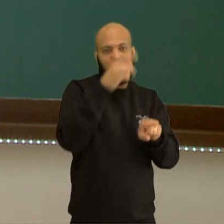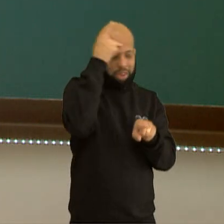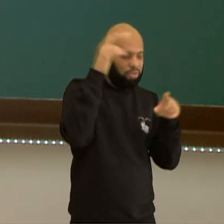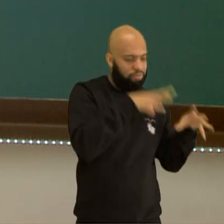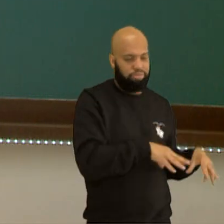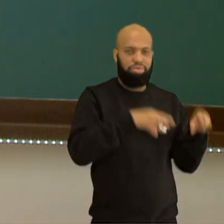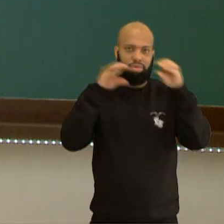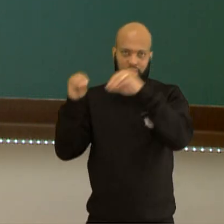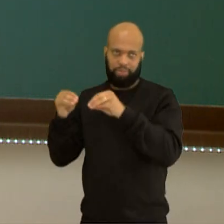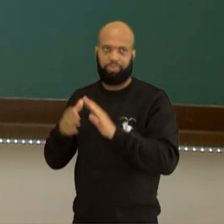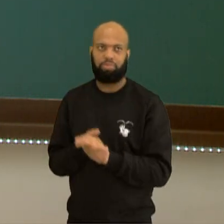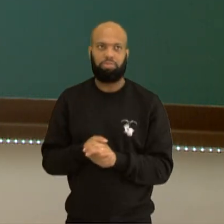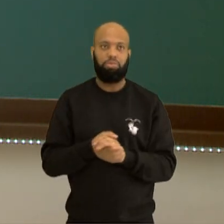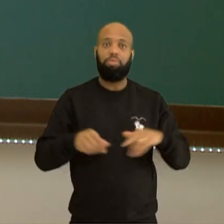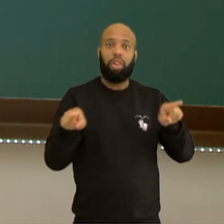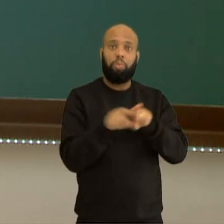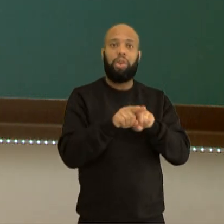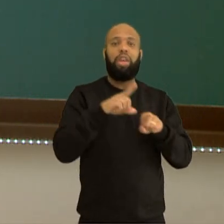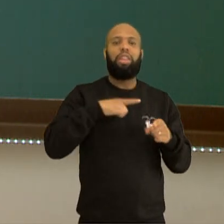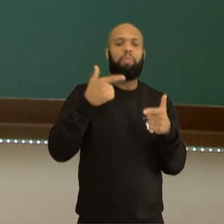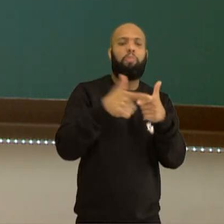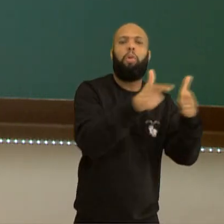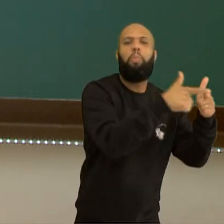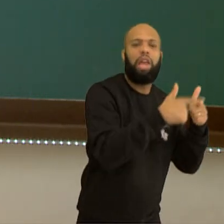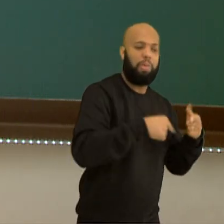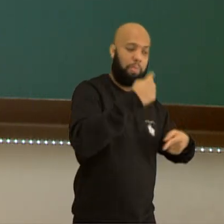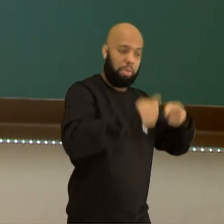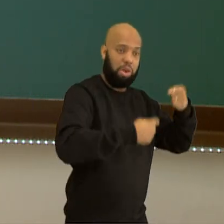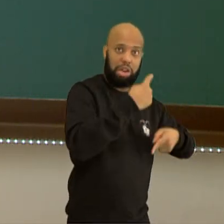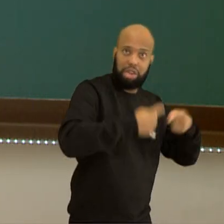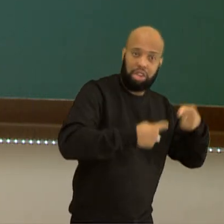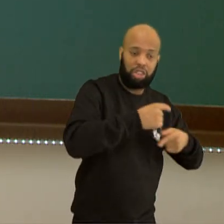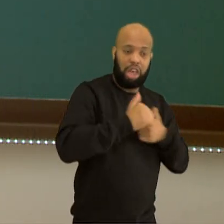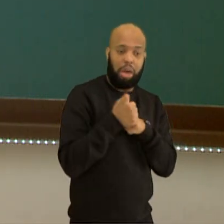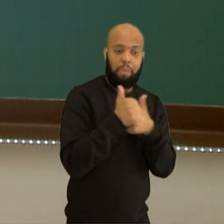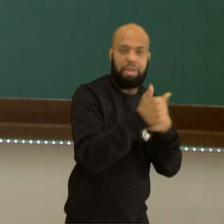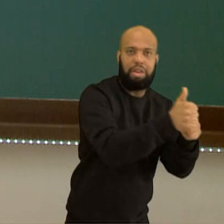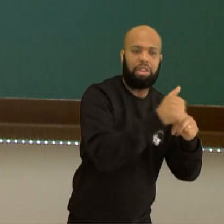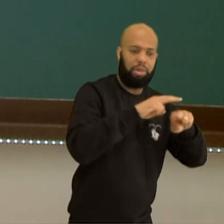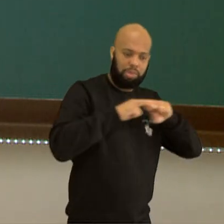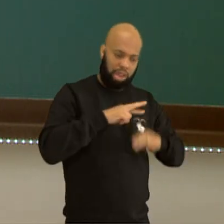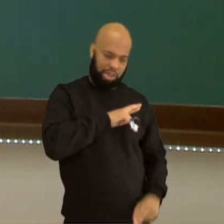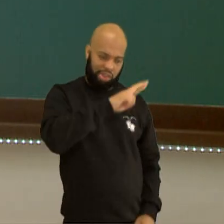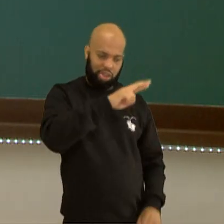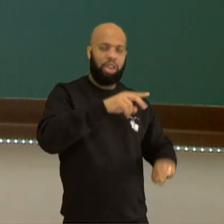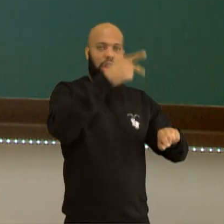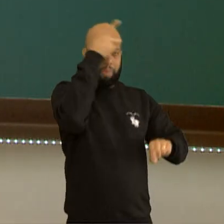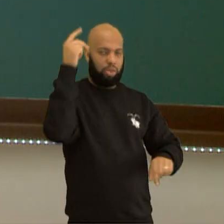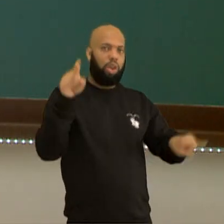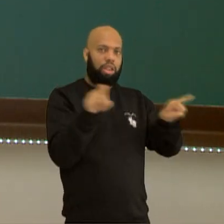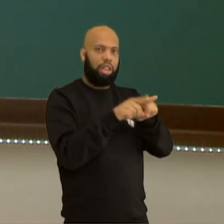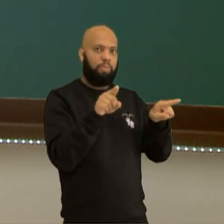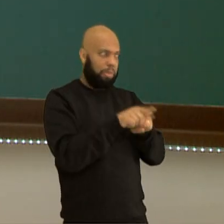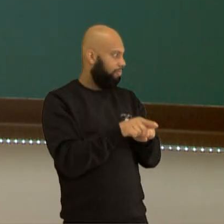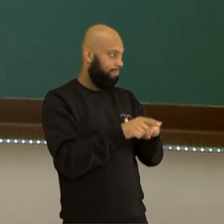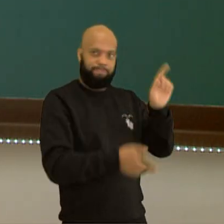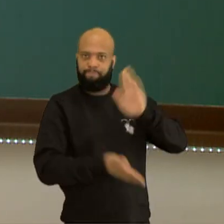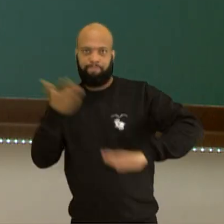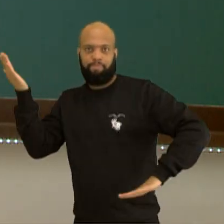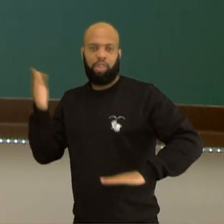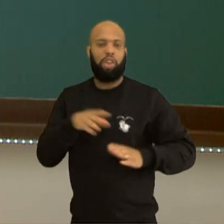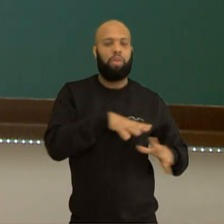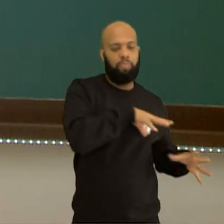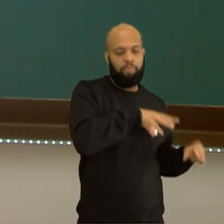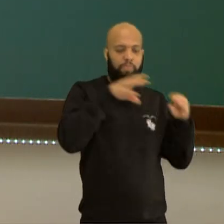outro. E para fugir de conflitos, perseguições políticas ou religiosas, as pessoas também migram, também mudam